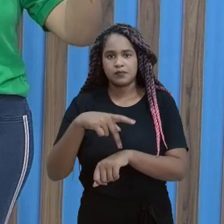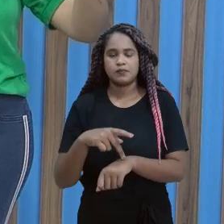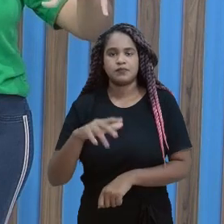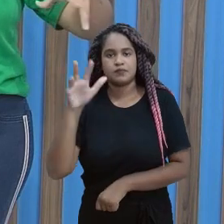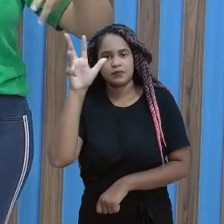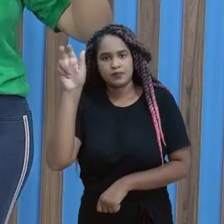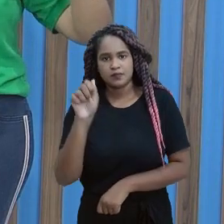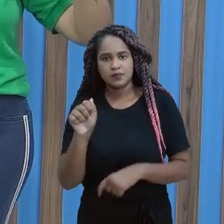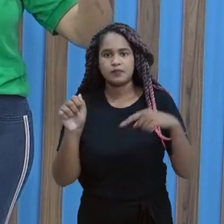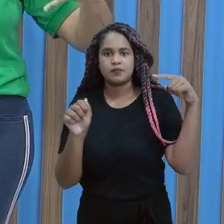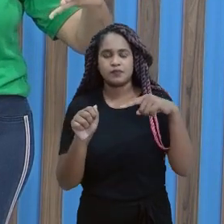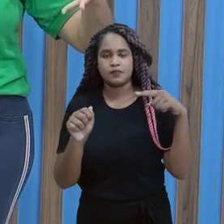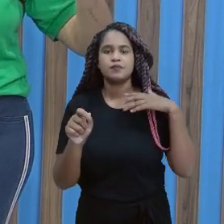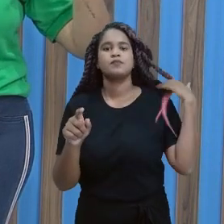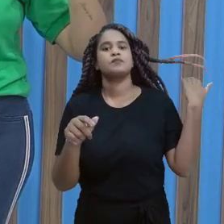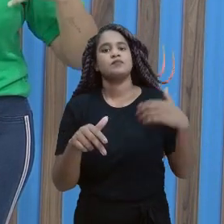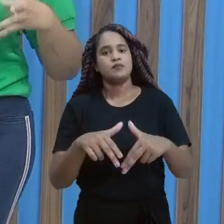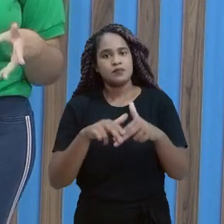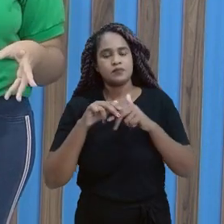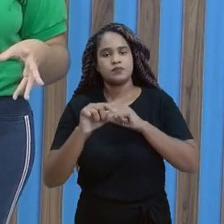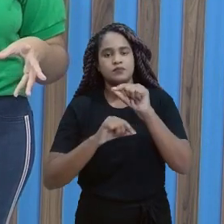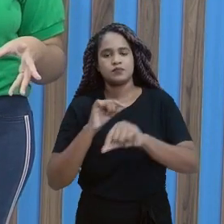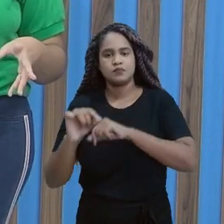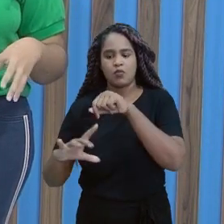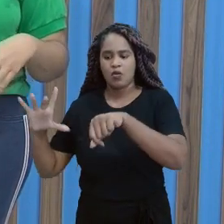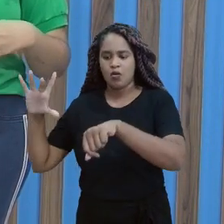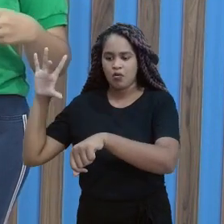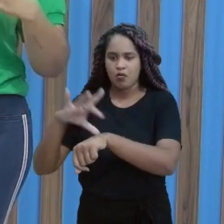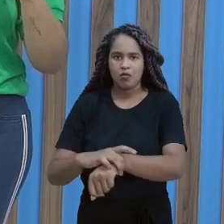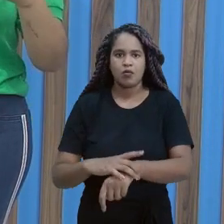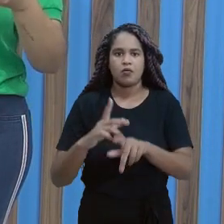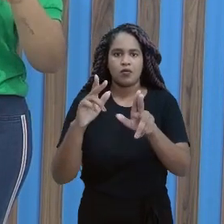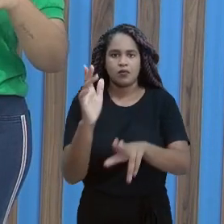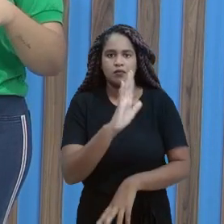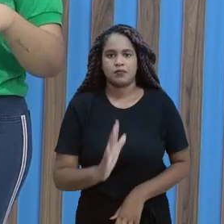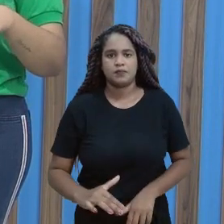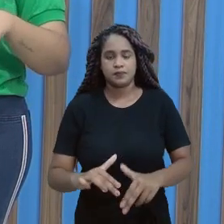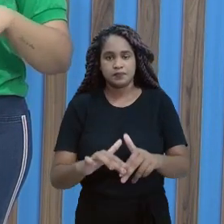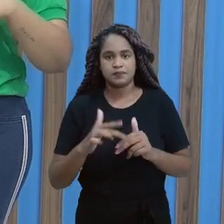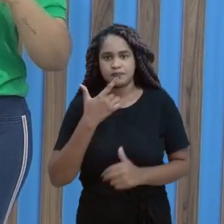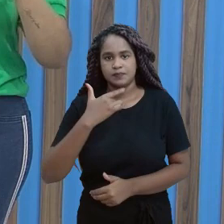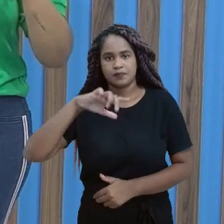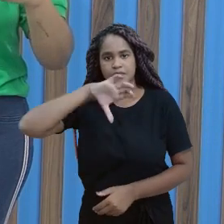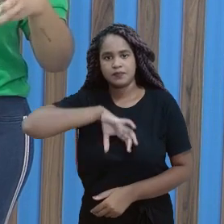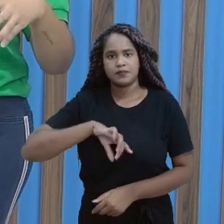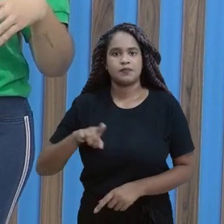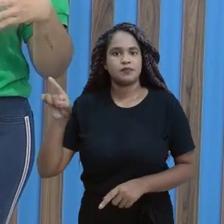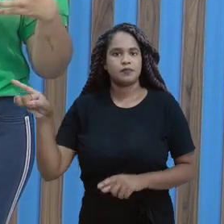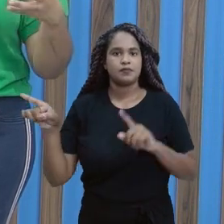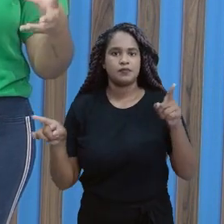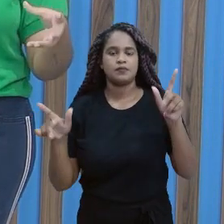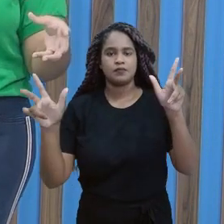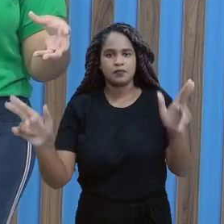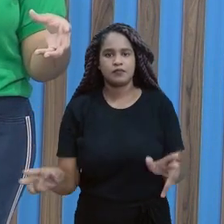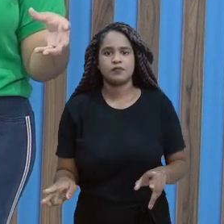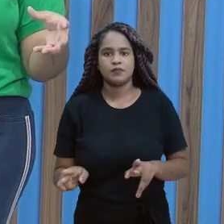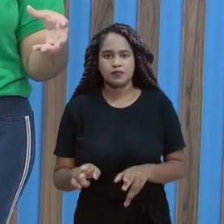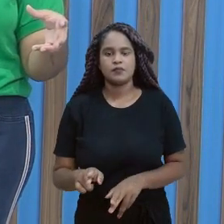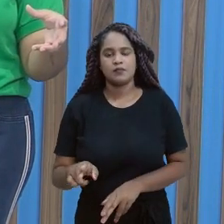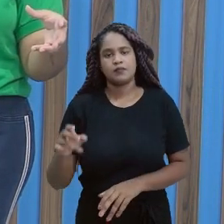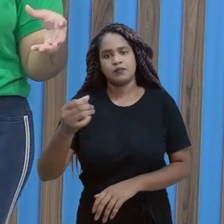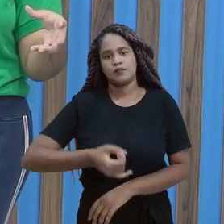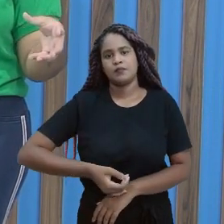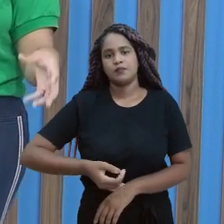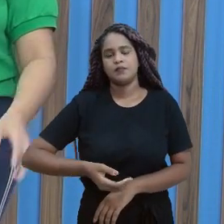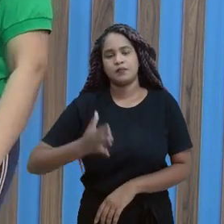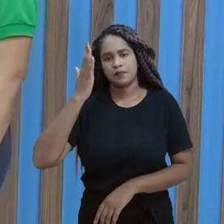também tiveram um processo de colonização semelhante ao do Brasil. Então, por isso, a língua portuguesa é também um dos principais idiomas